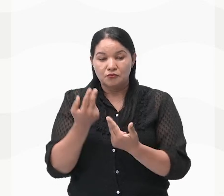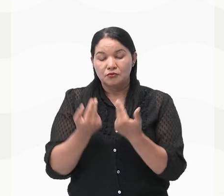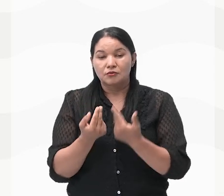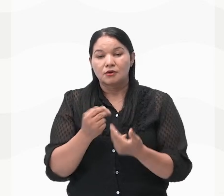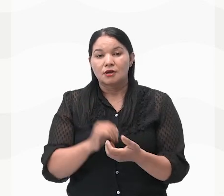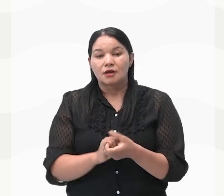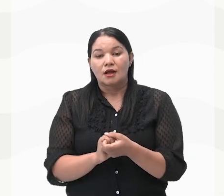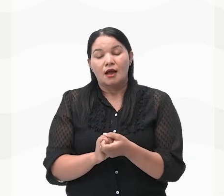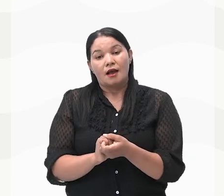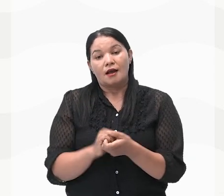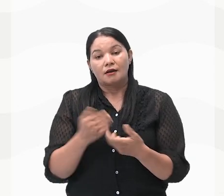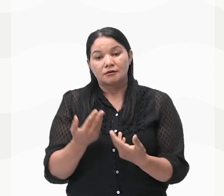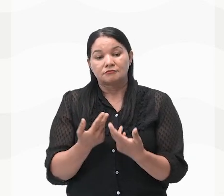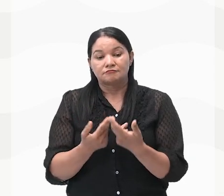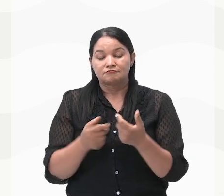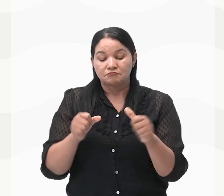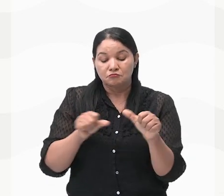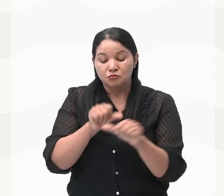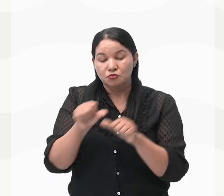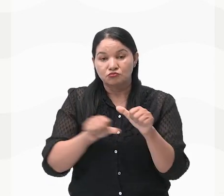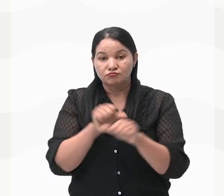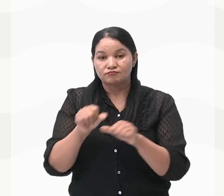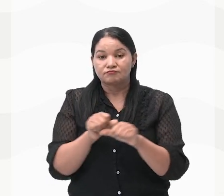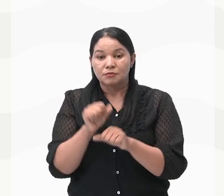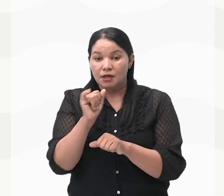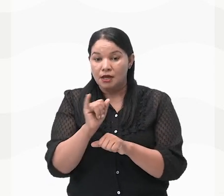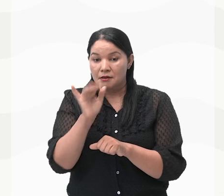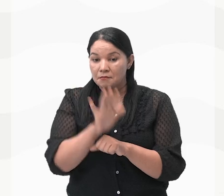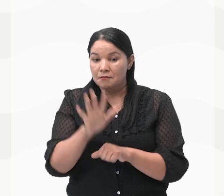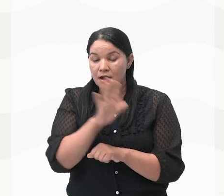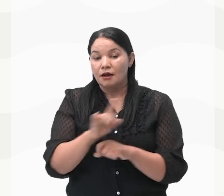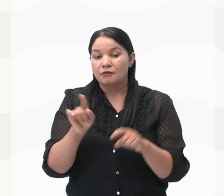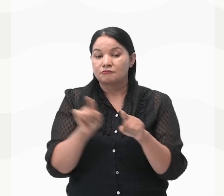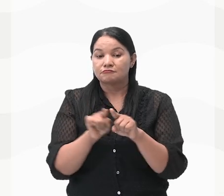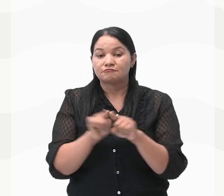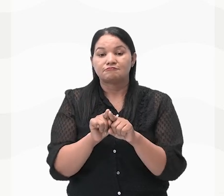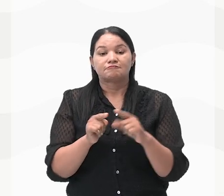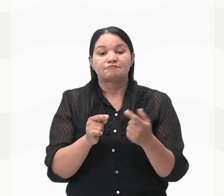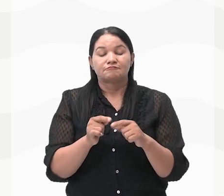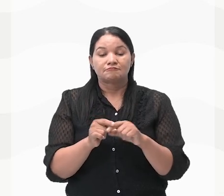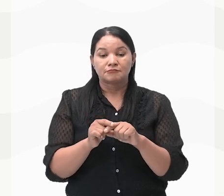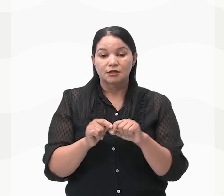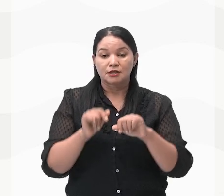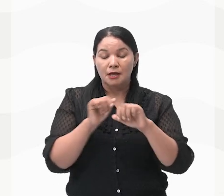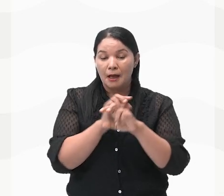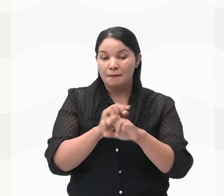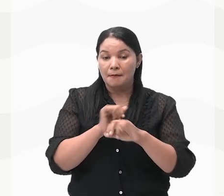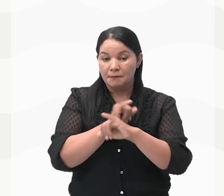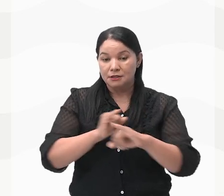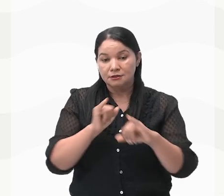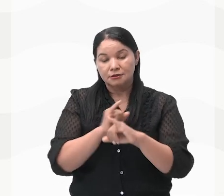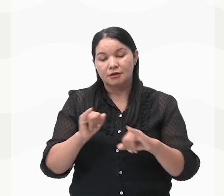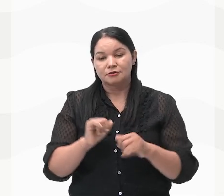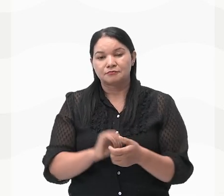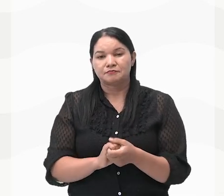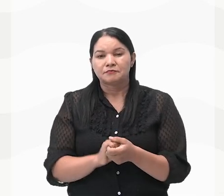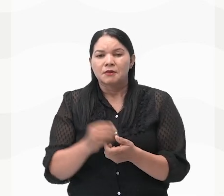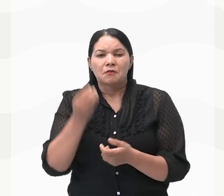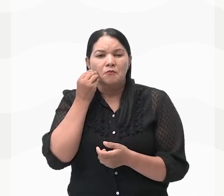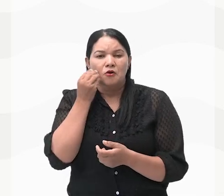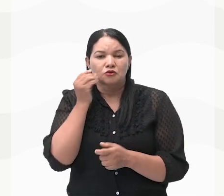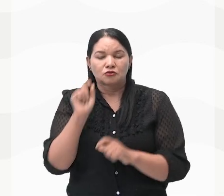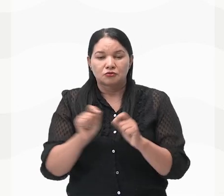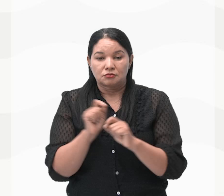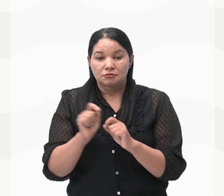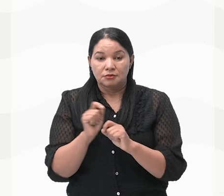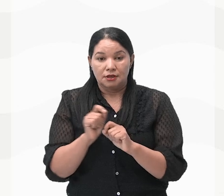fictícia. Isso nos mostra o poder das ferramentas digitais modernas em criar conteúdos enganosos